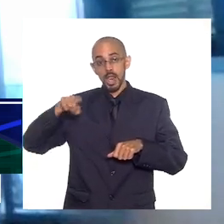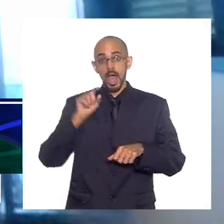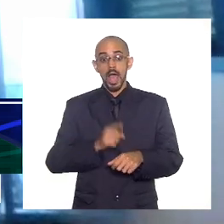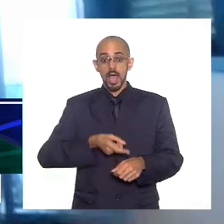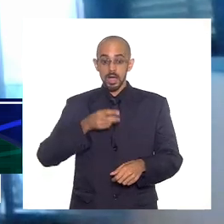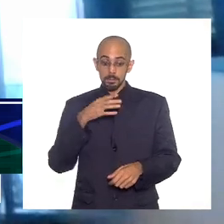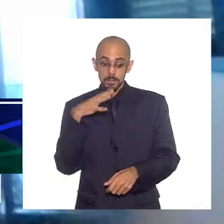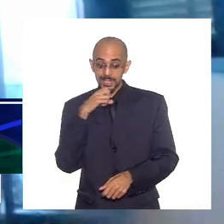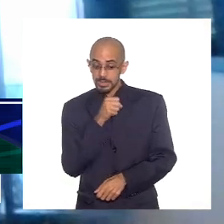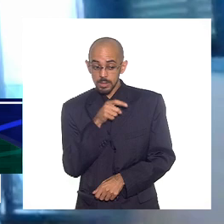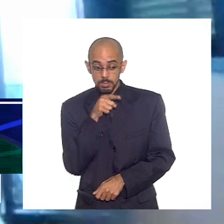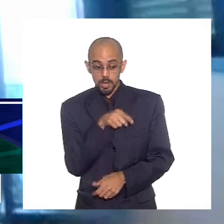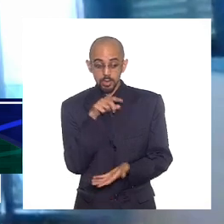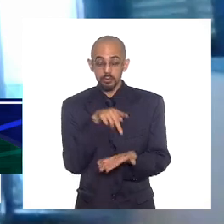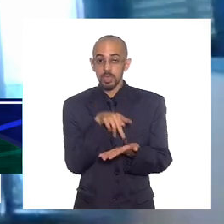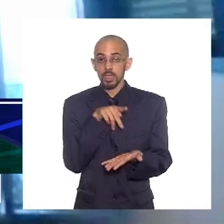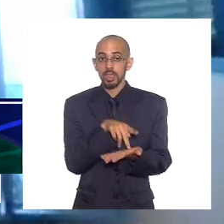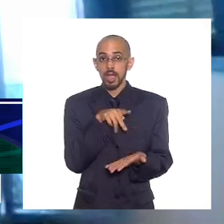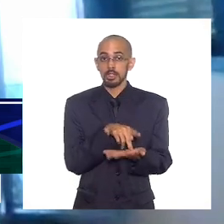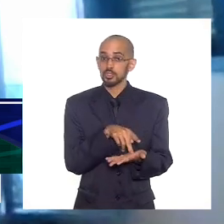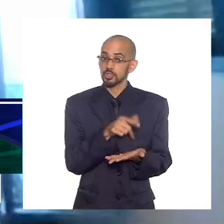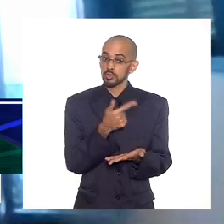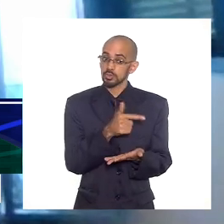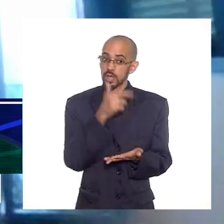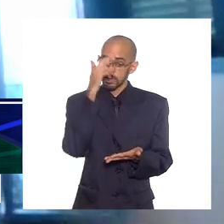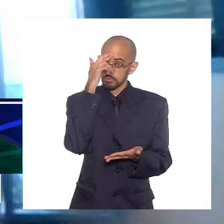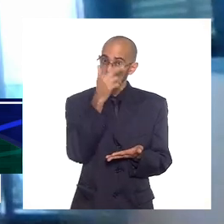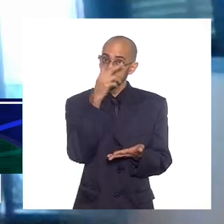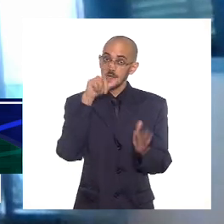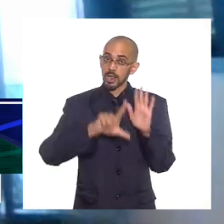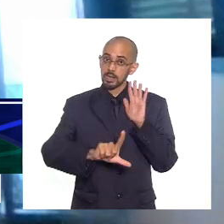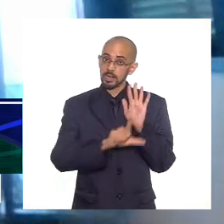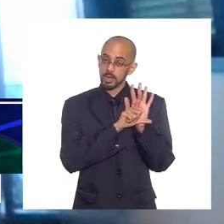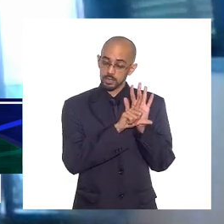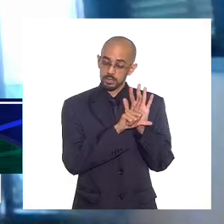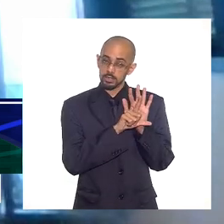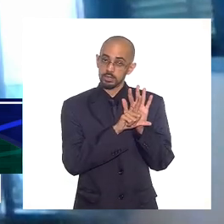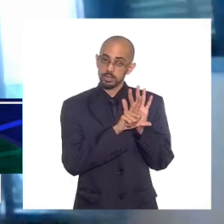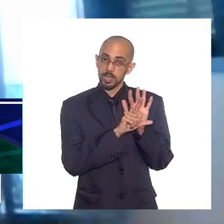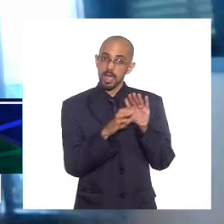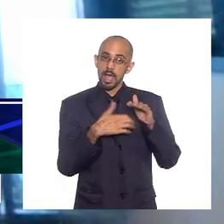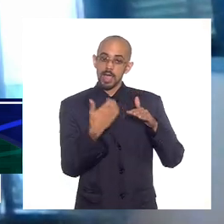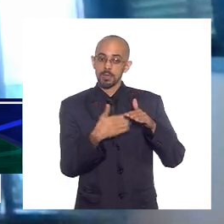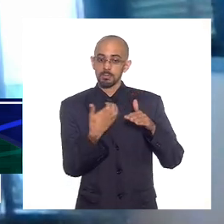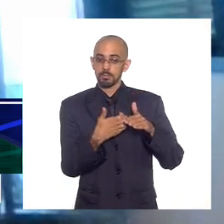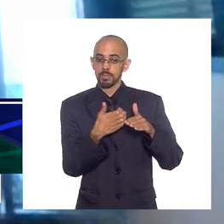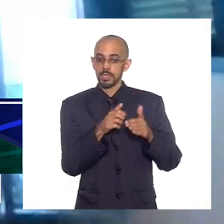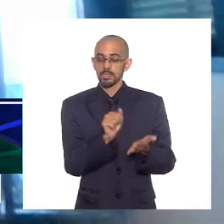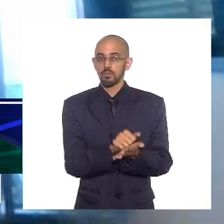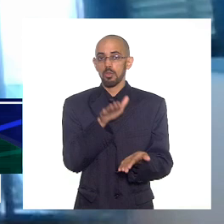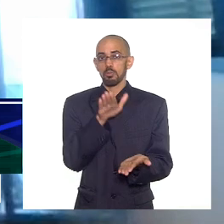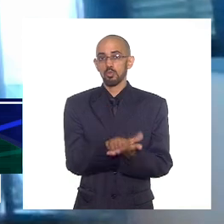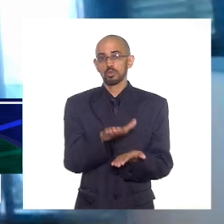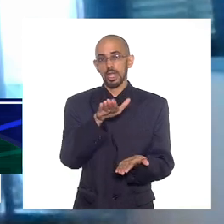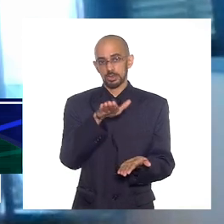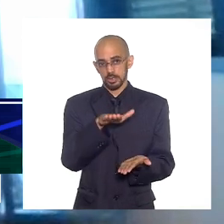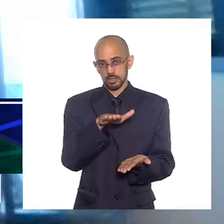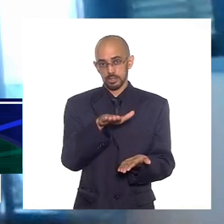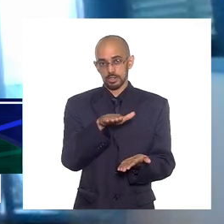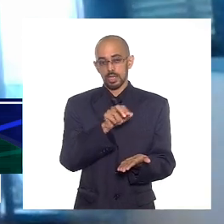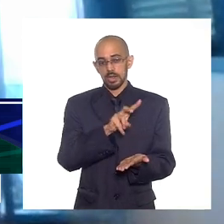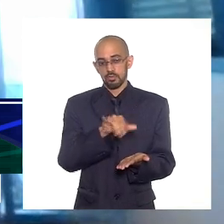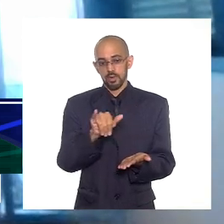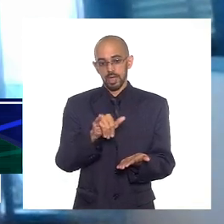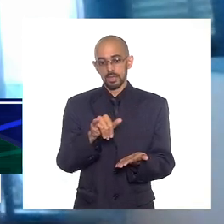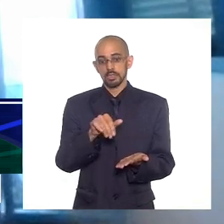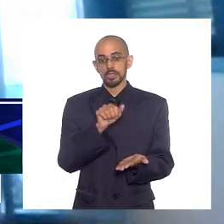constatou que não estavam cumprindo a lei. Então, a empresa ela foi autuada e ela